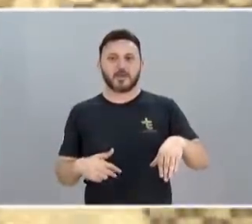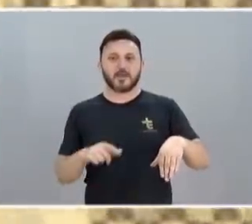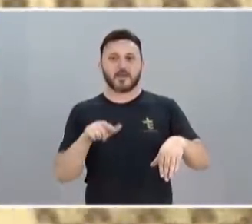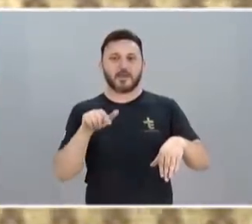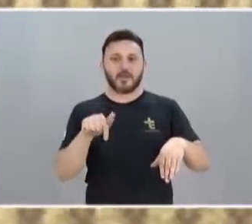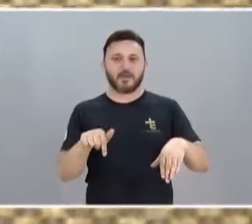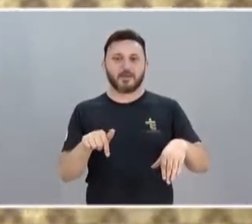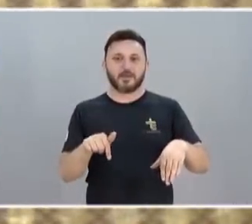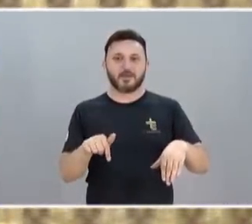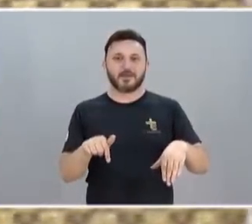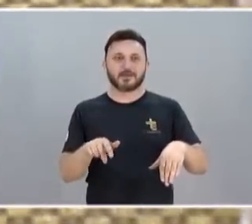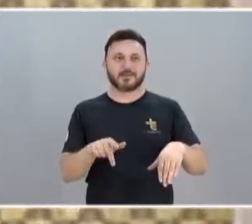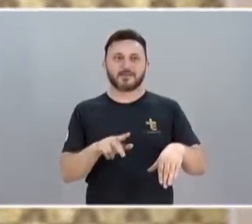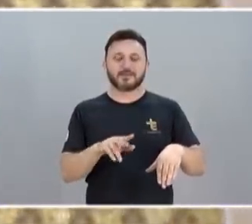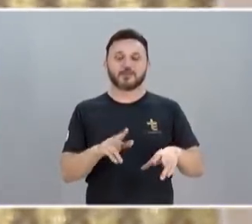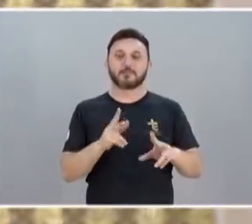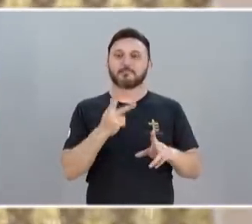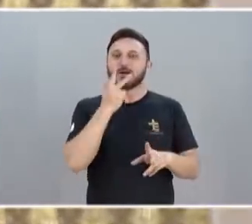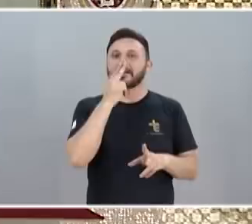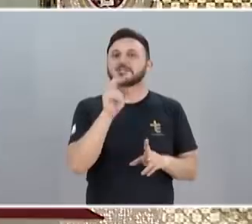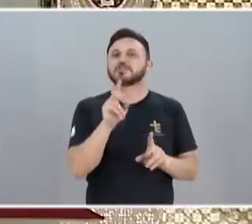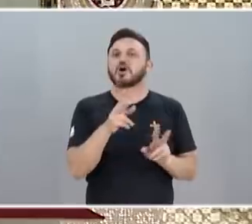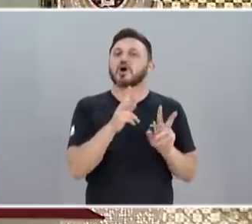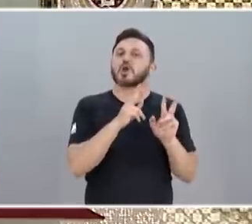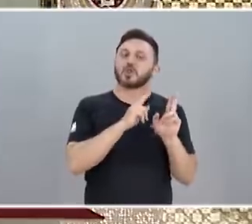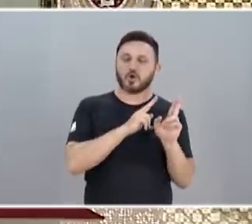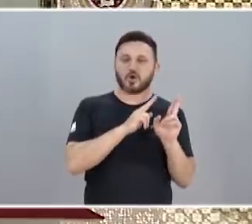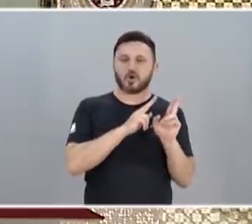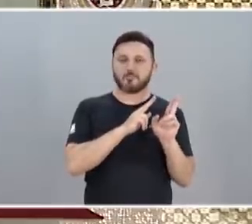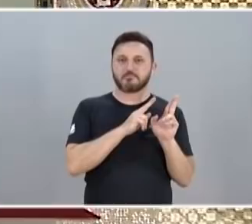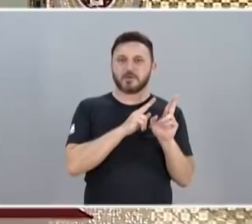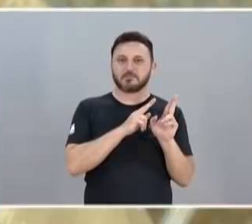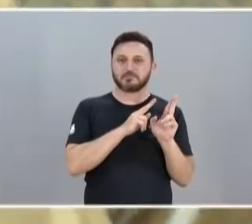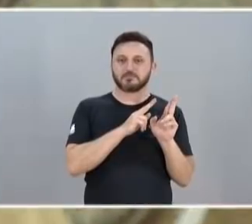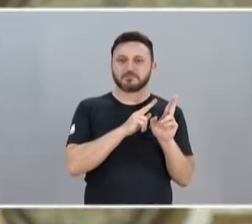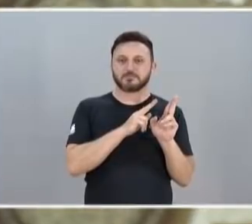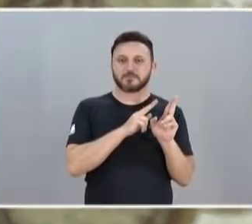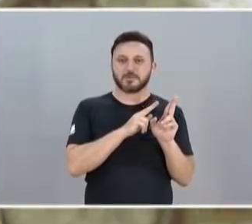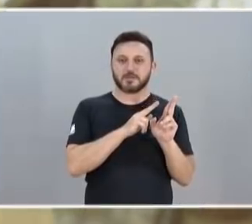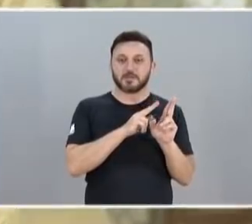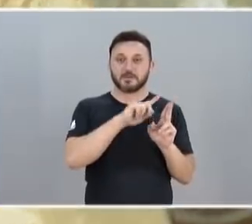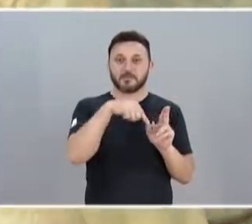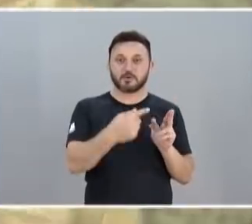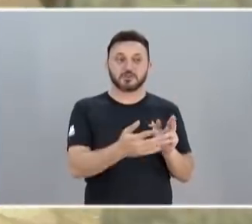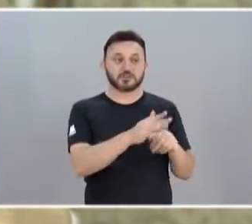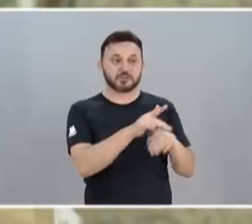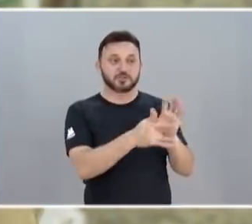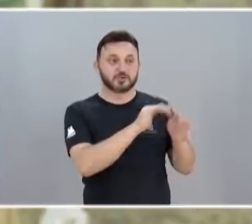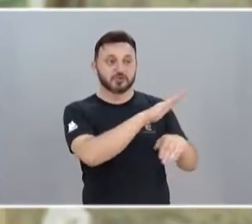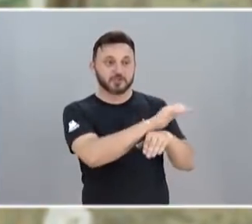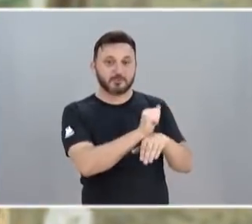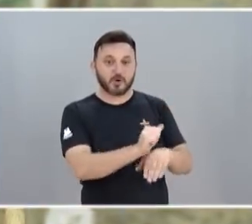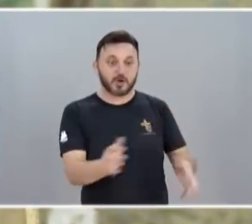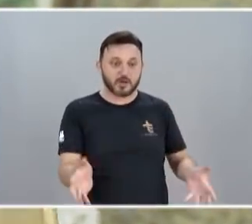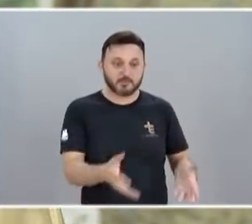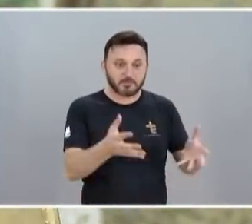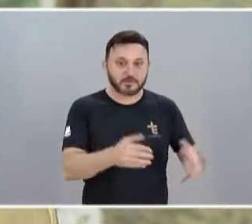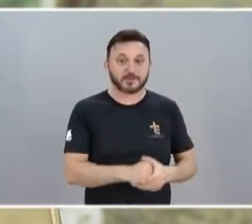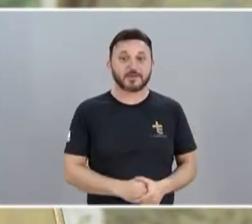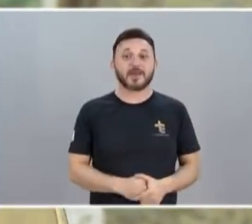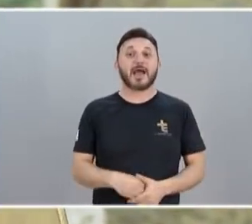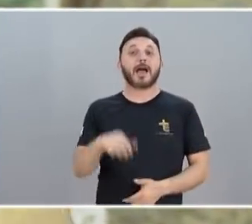porta? Não. A menina que Jesus disse, Talita